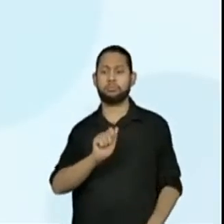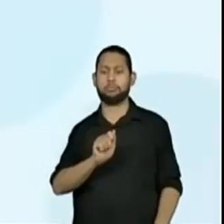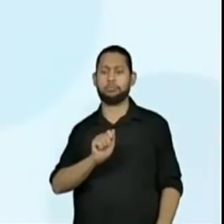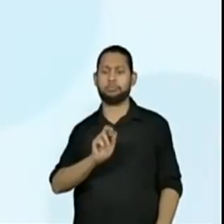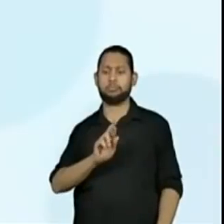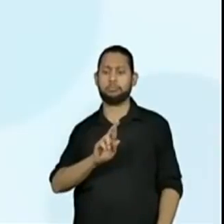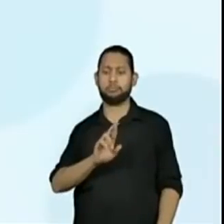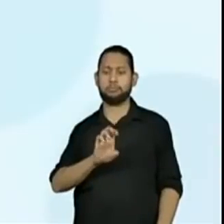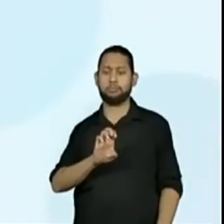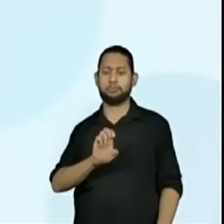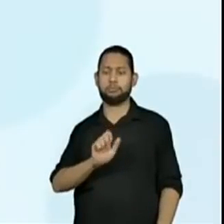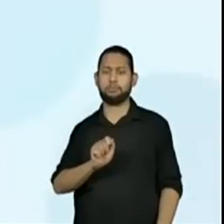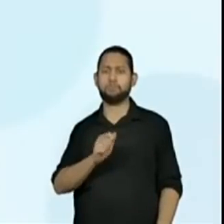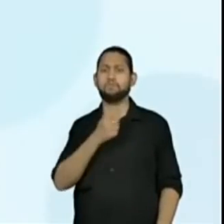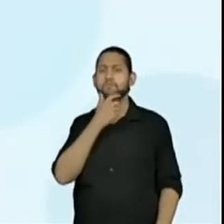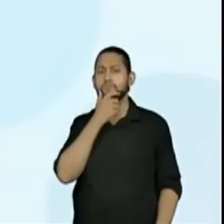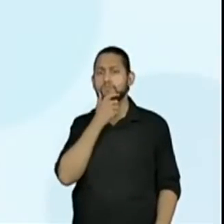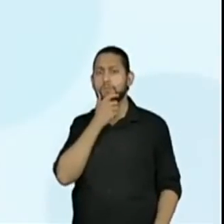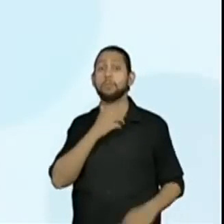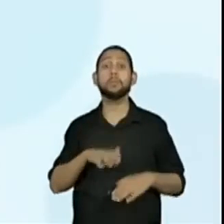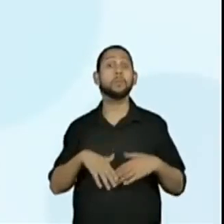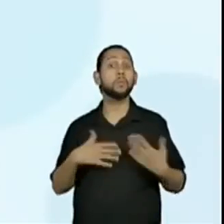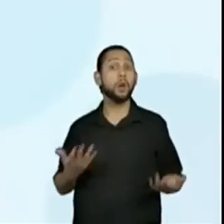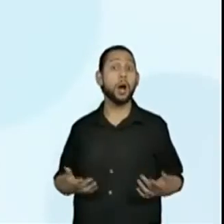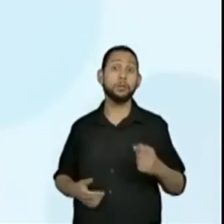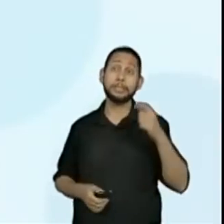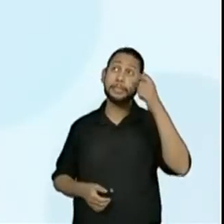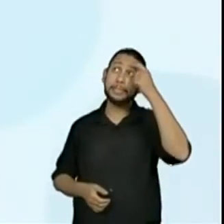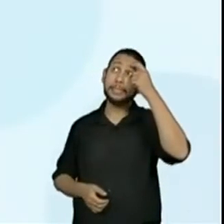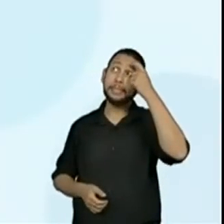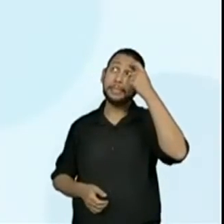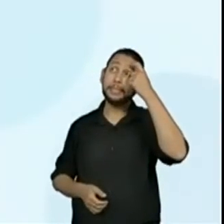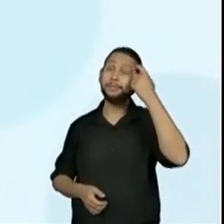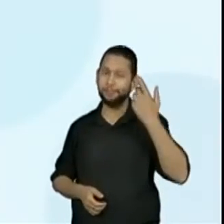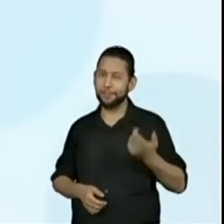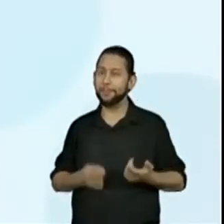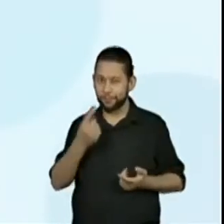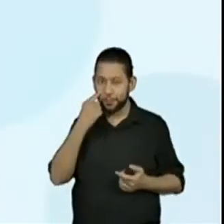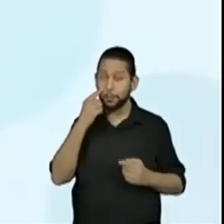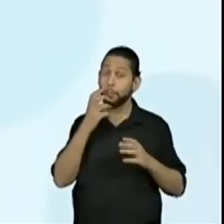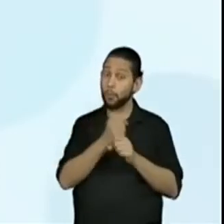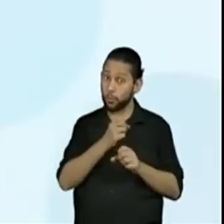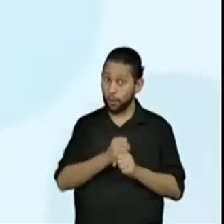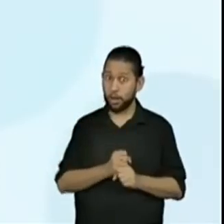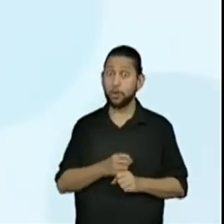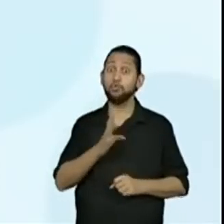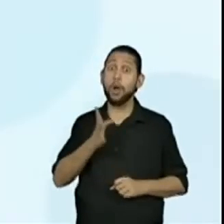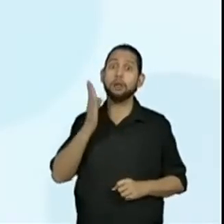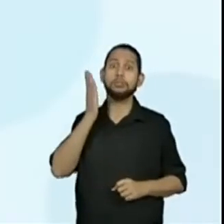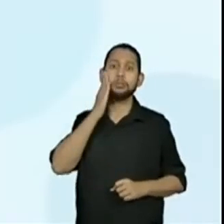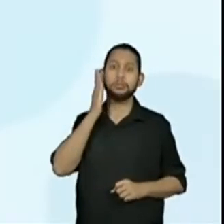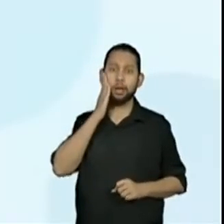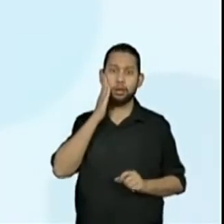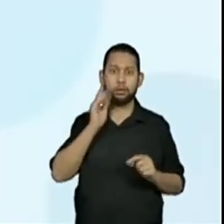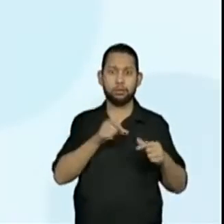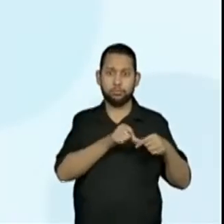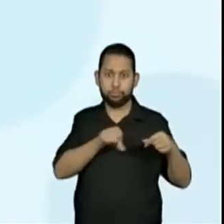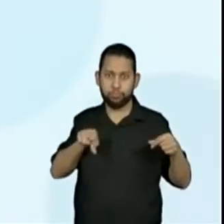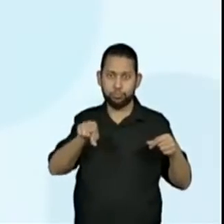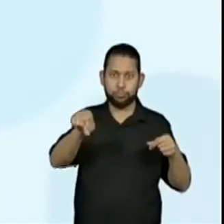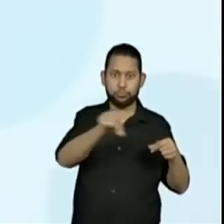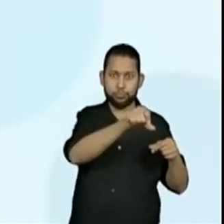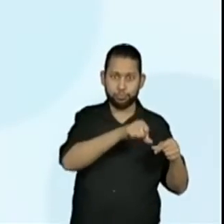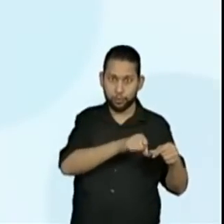situação me pede para calcular a área vamos calcular a área então porque o perímetro eu já tenho aqui são 40